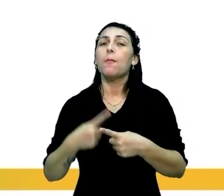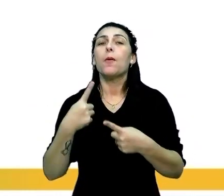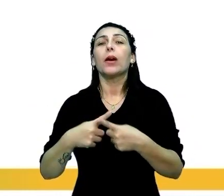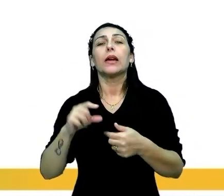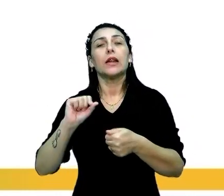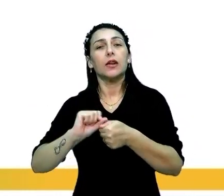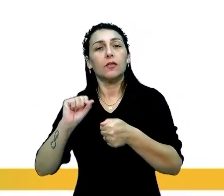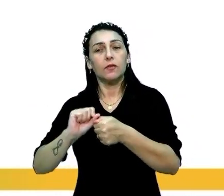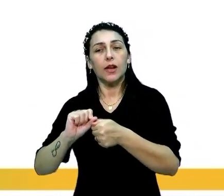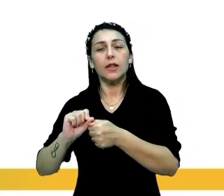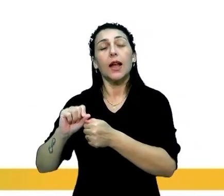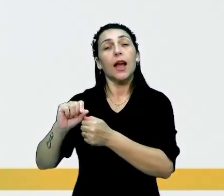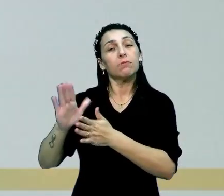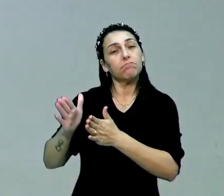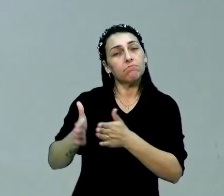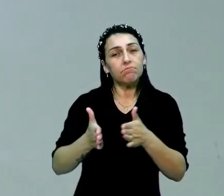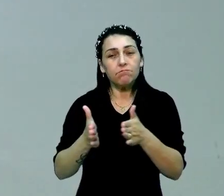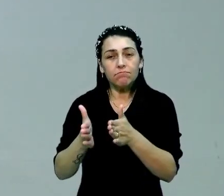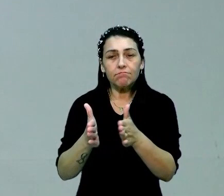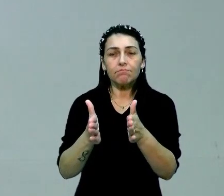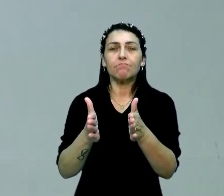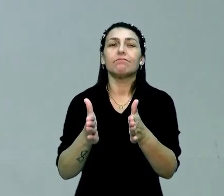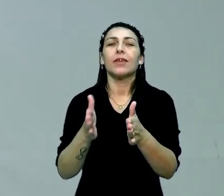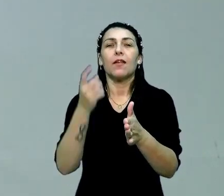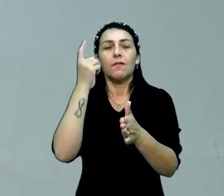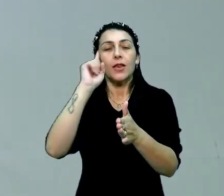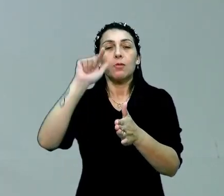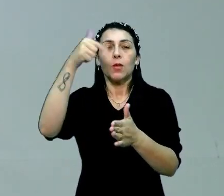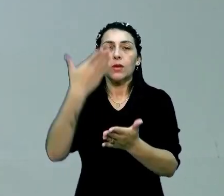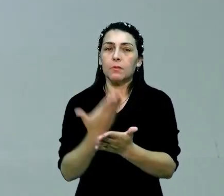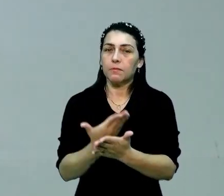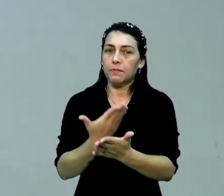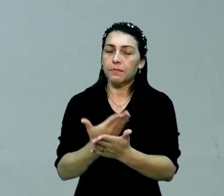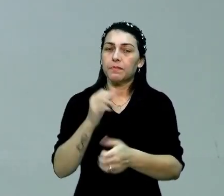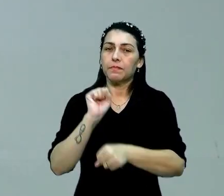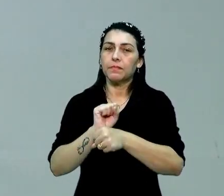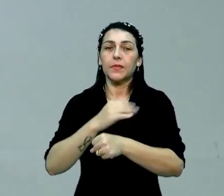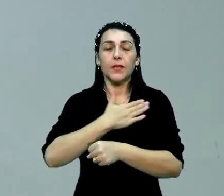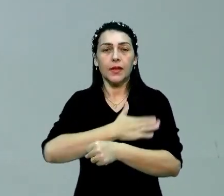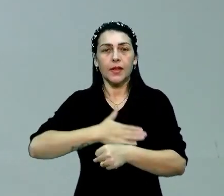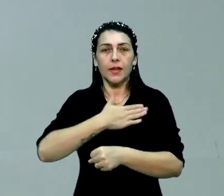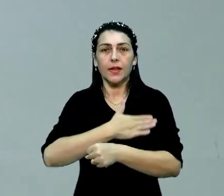direcionamento. Mens sana in corpore. Vejo vocês numa próxima aula, espero que vocês tenham